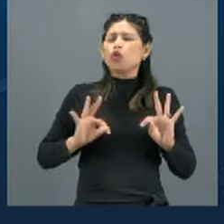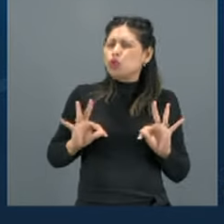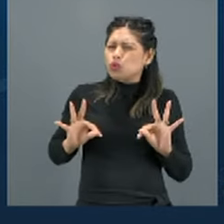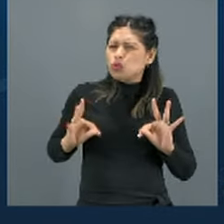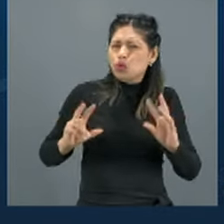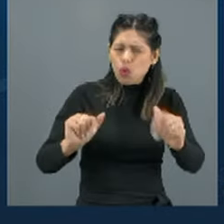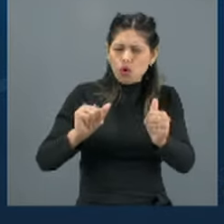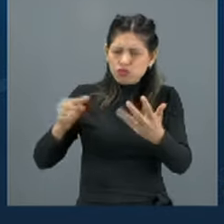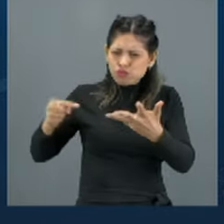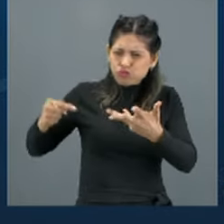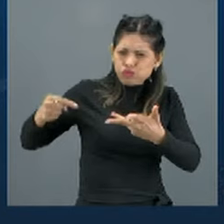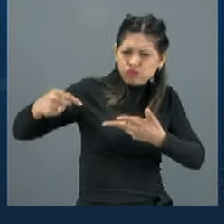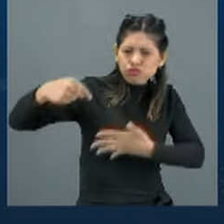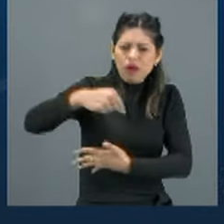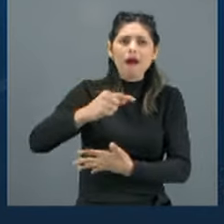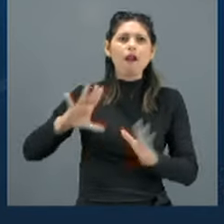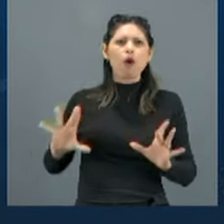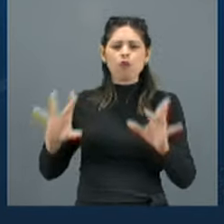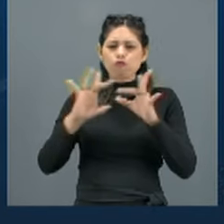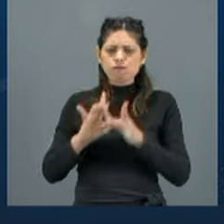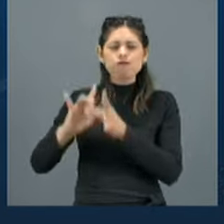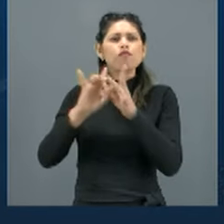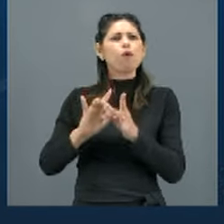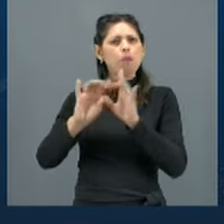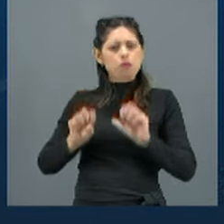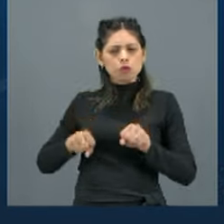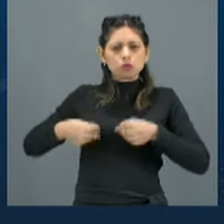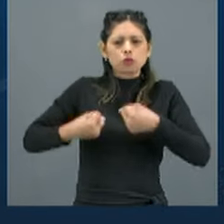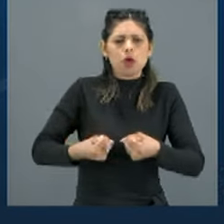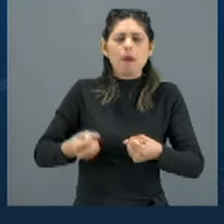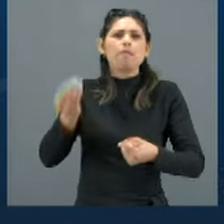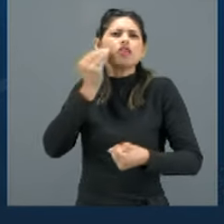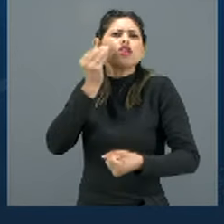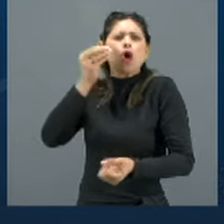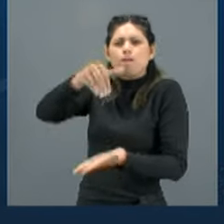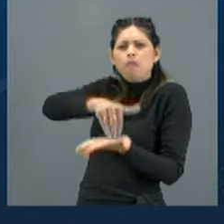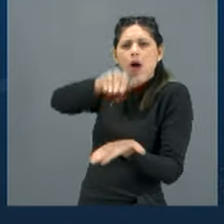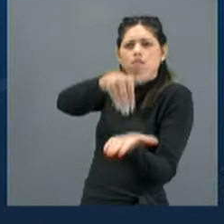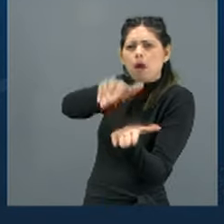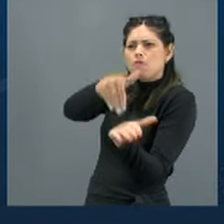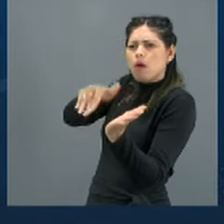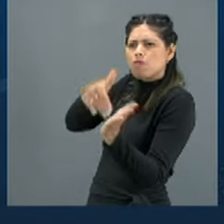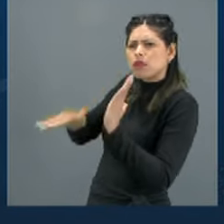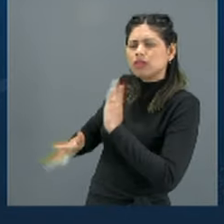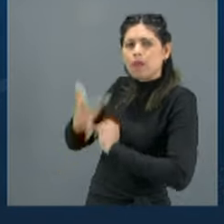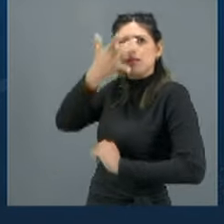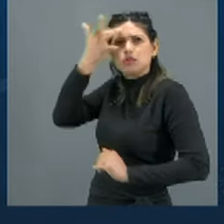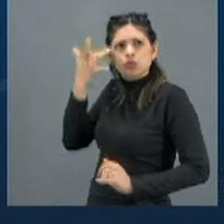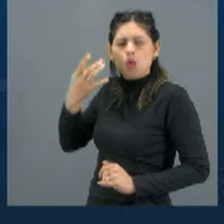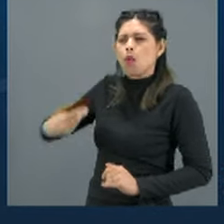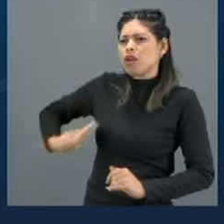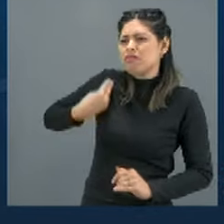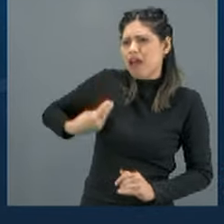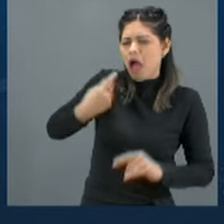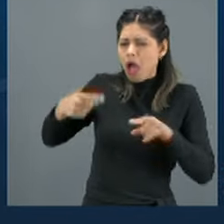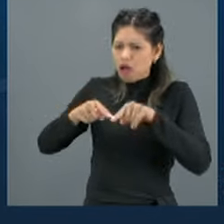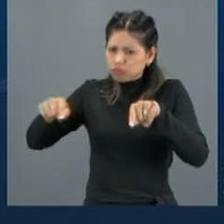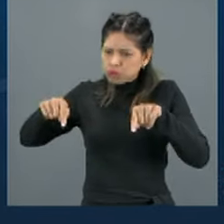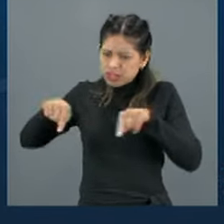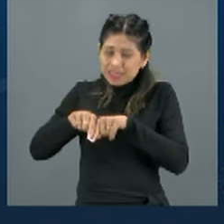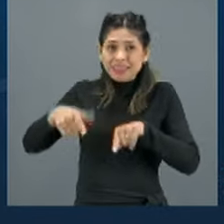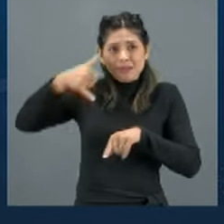isso constitui uma força-tarefa para desalojar brasileiros de suas terras e crianças de